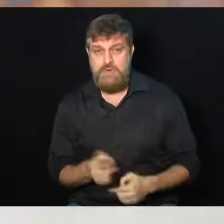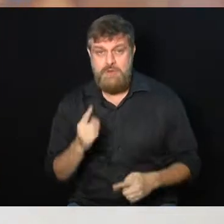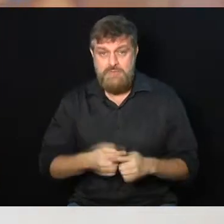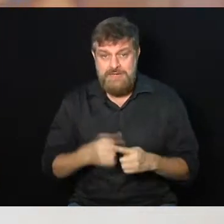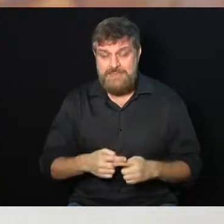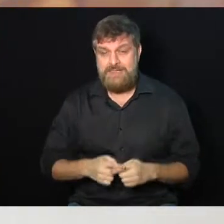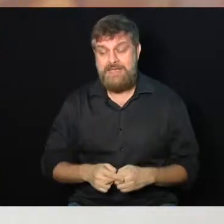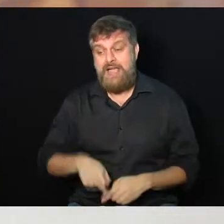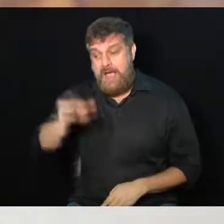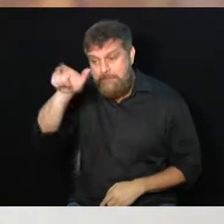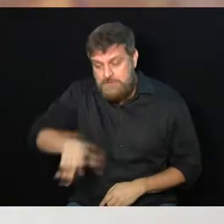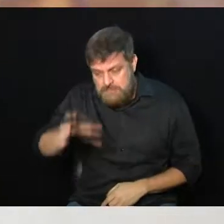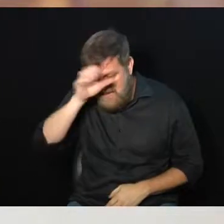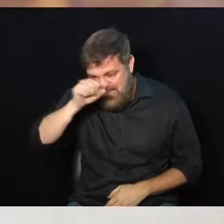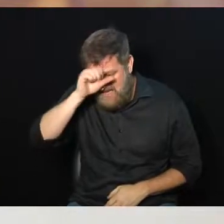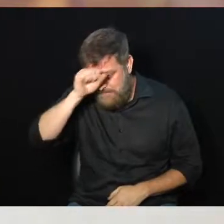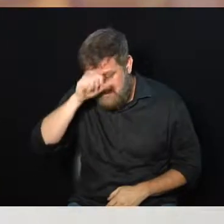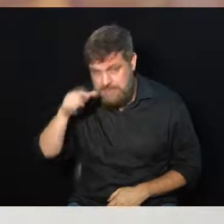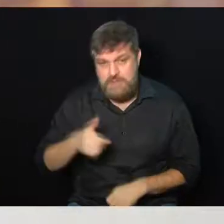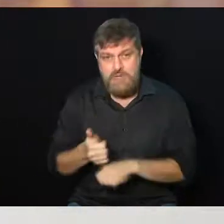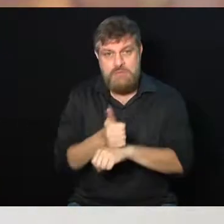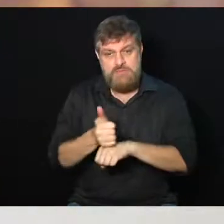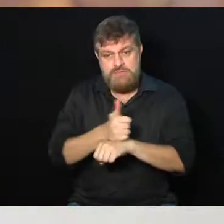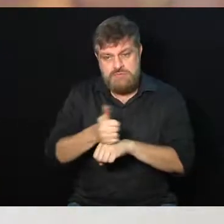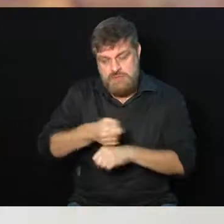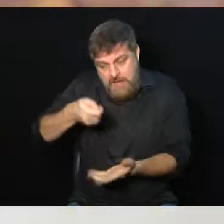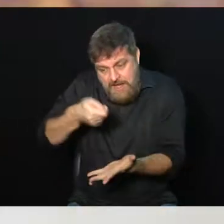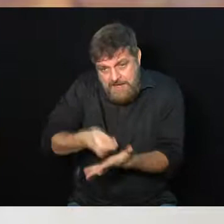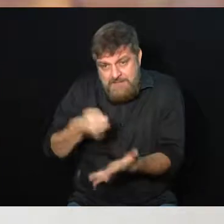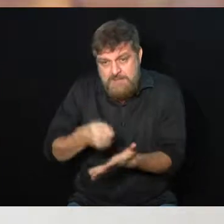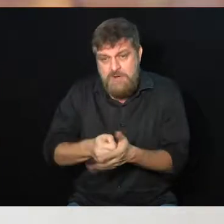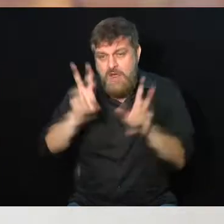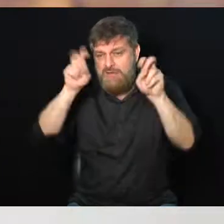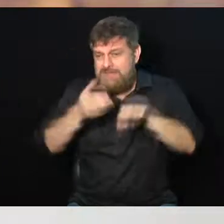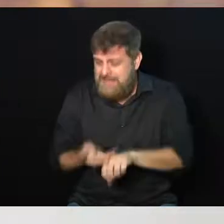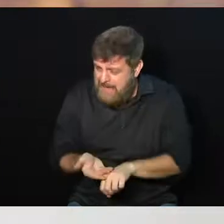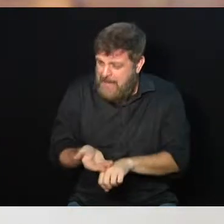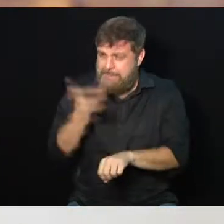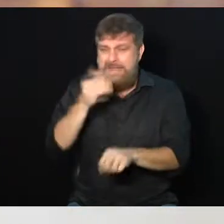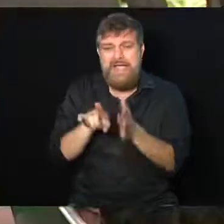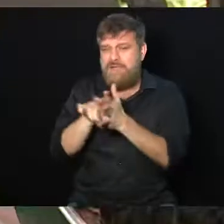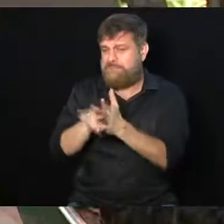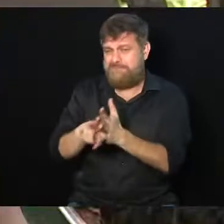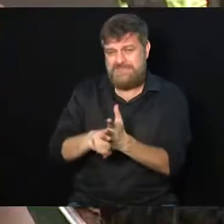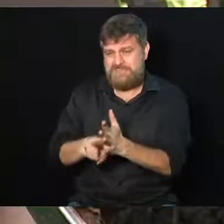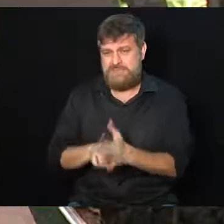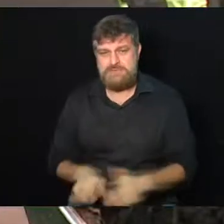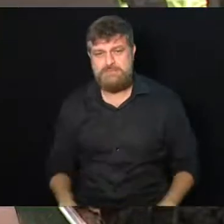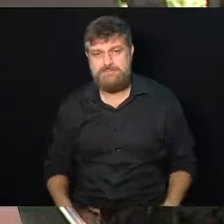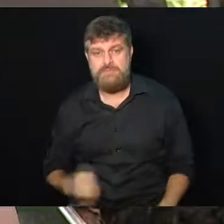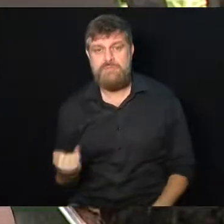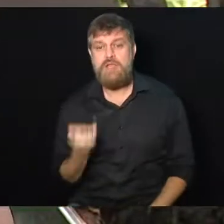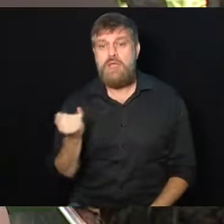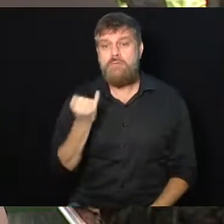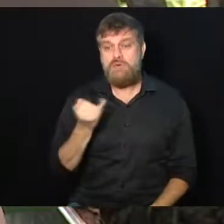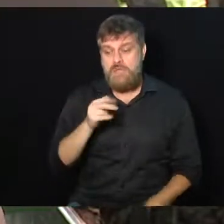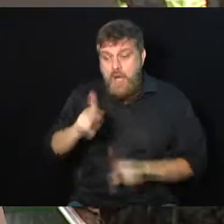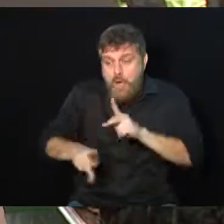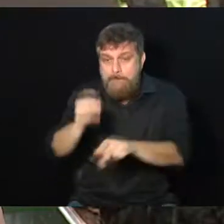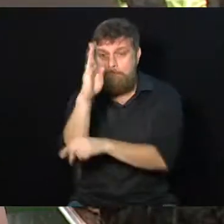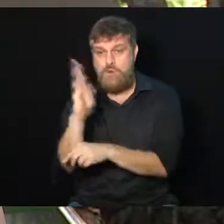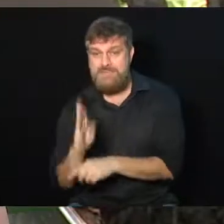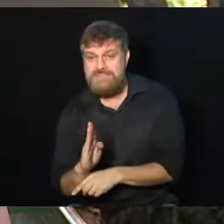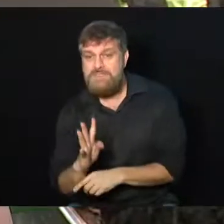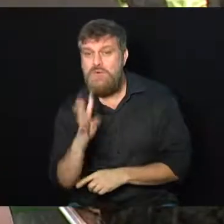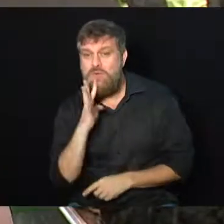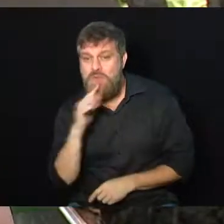da educação que a especialista afirma que o tema vai além do mundo da pesquisa. É importante que a população brasileira conheça